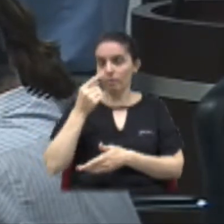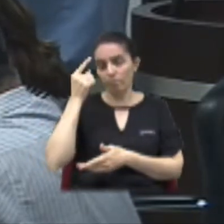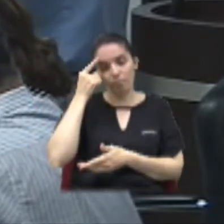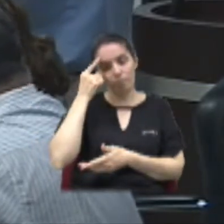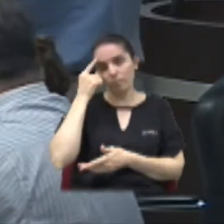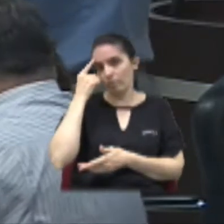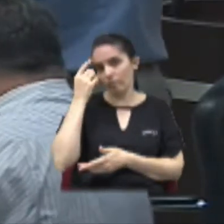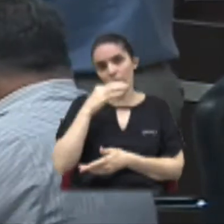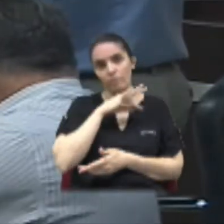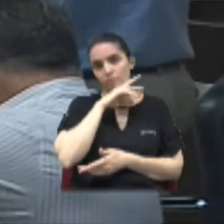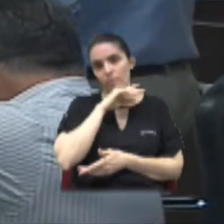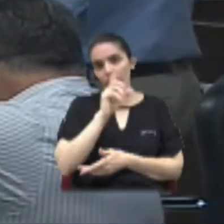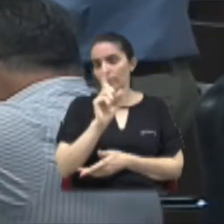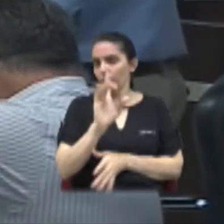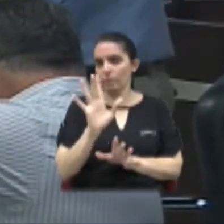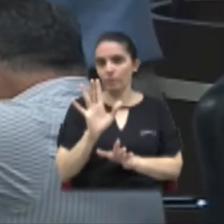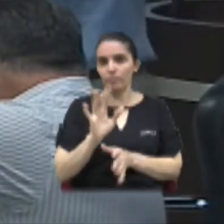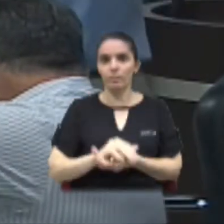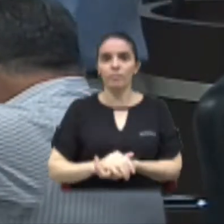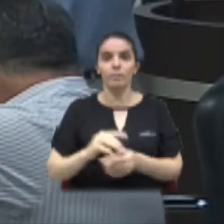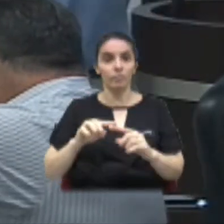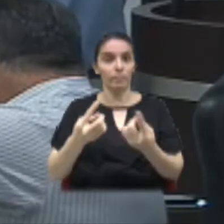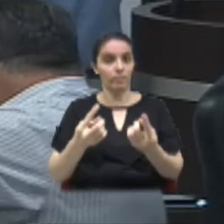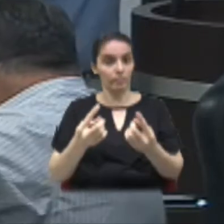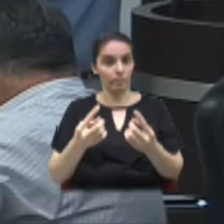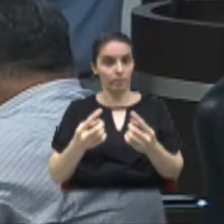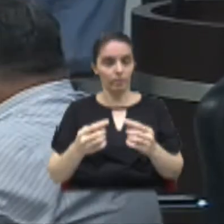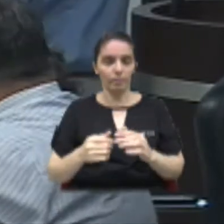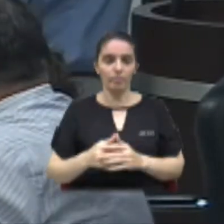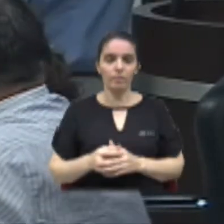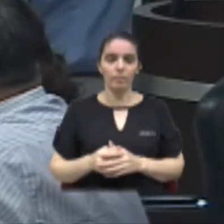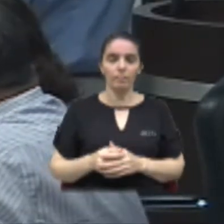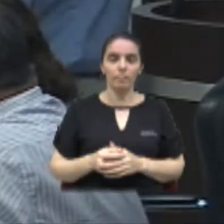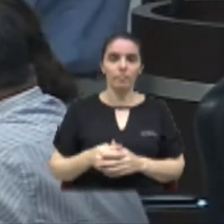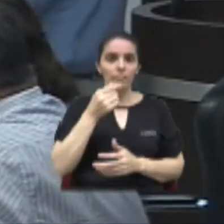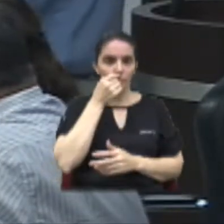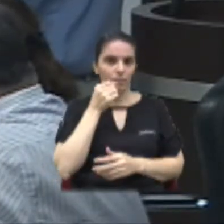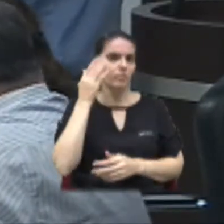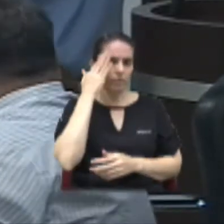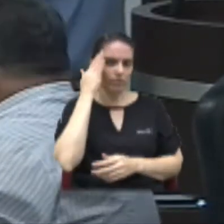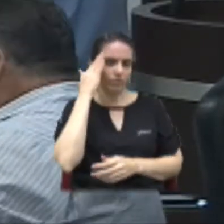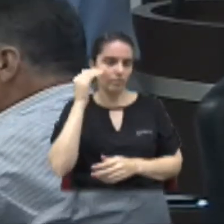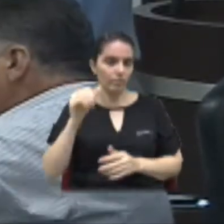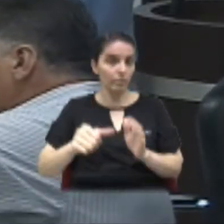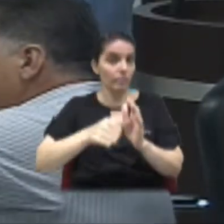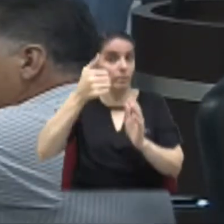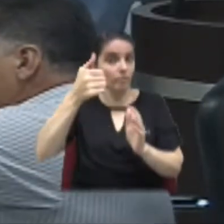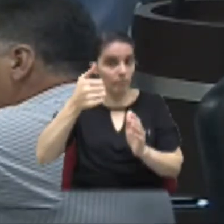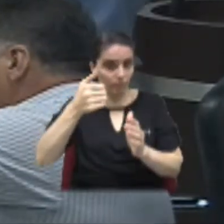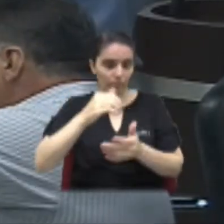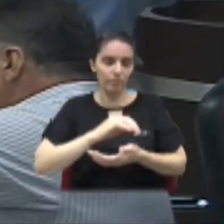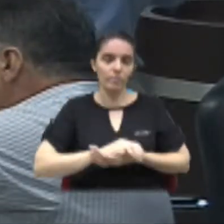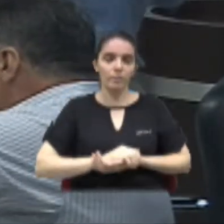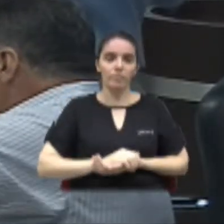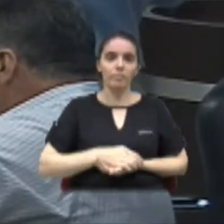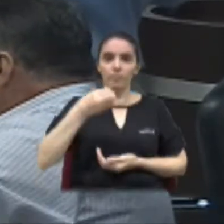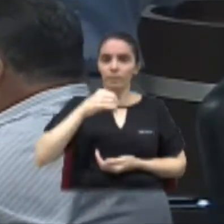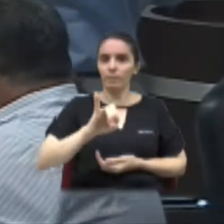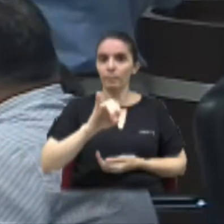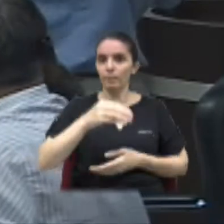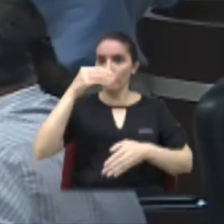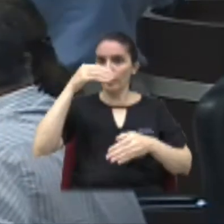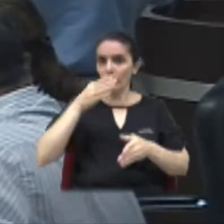mínimo de caso, zerar uma fila de exame de alguma especialidade. Então, são tempos